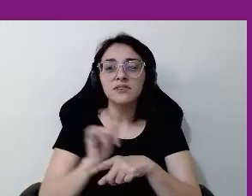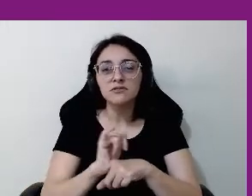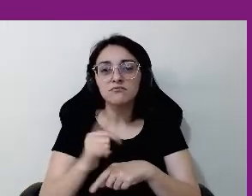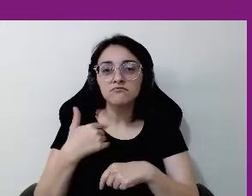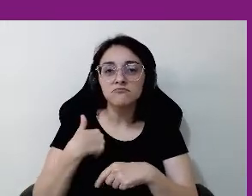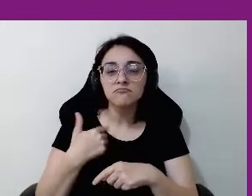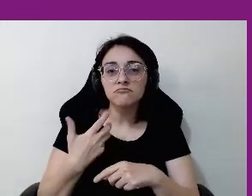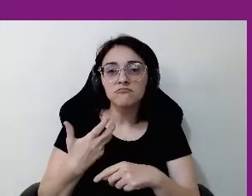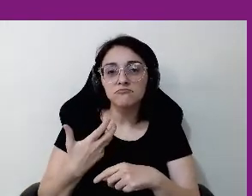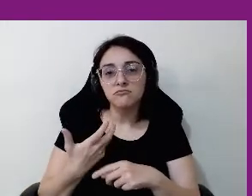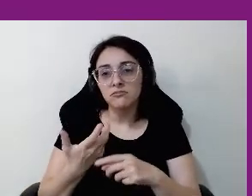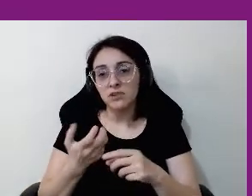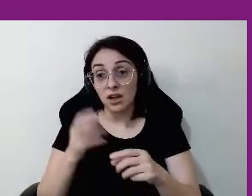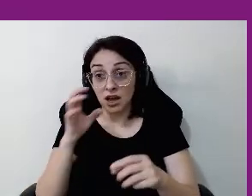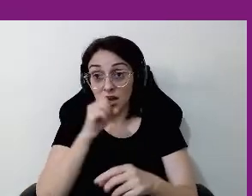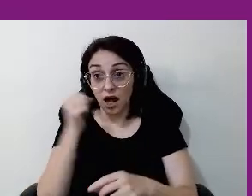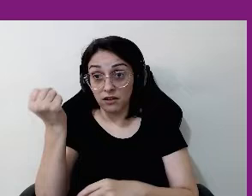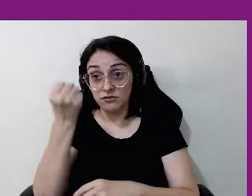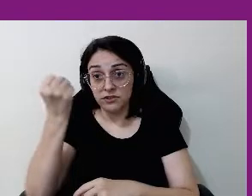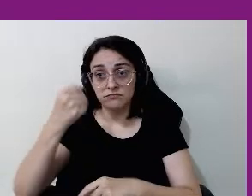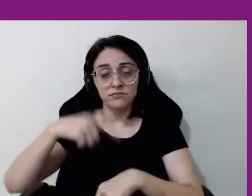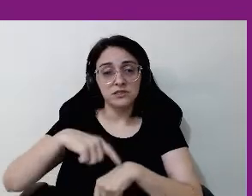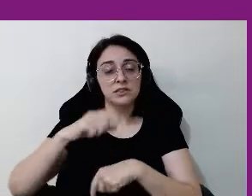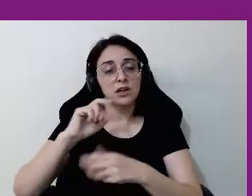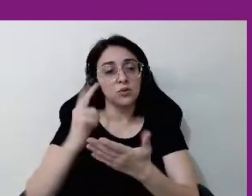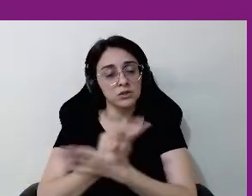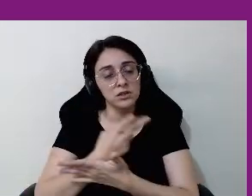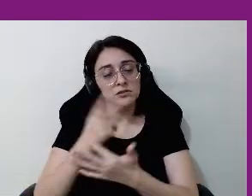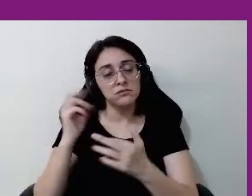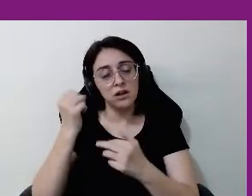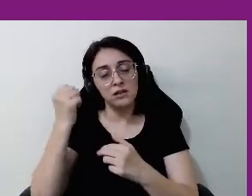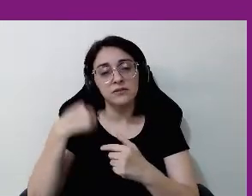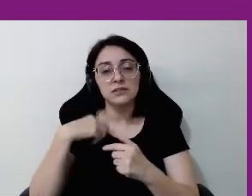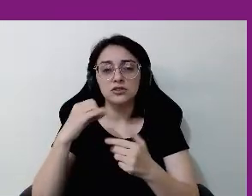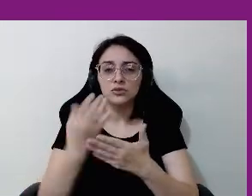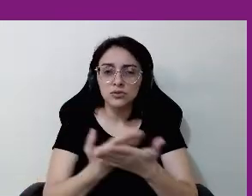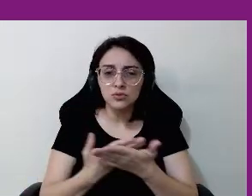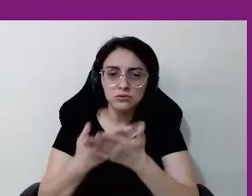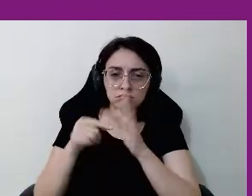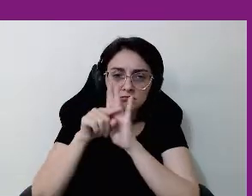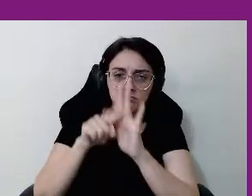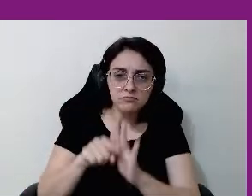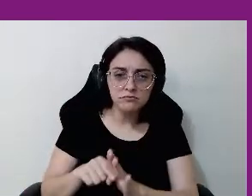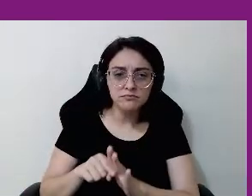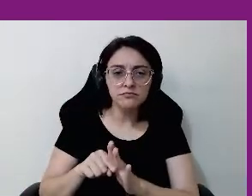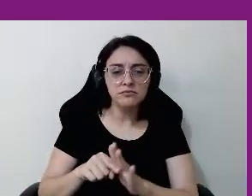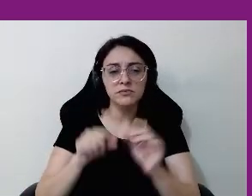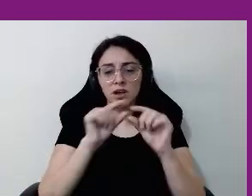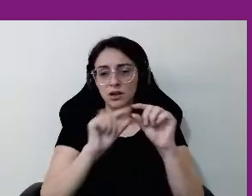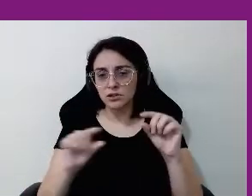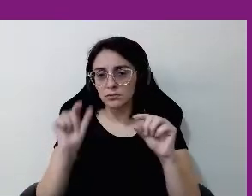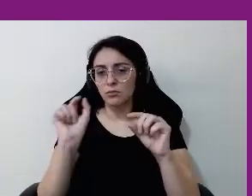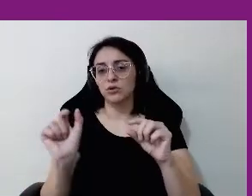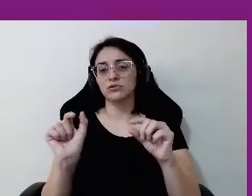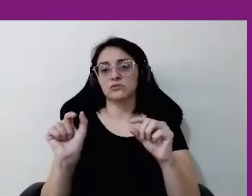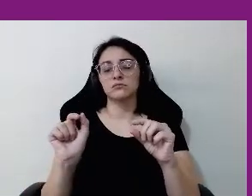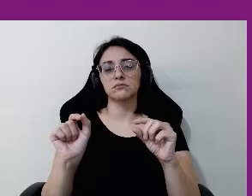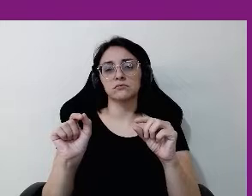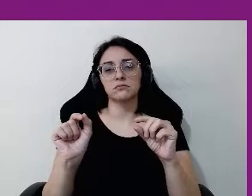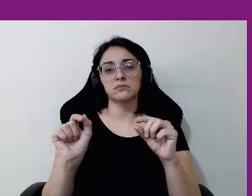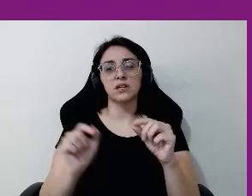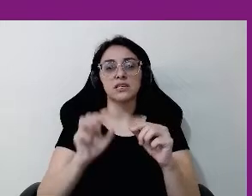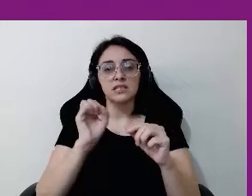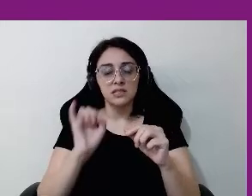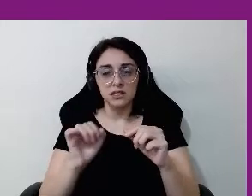graves. Agora, isso é difícil, não é, de registrar, e não há estudos que analisaram esses endpoints. E se nós tivermos